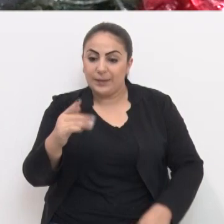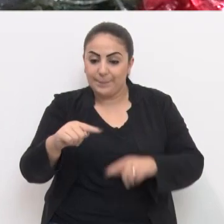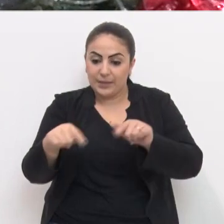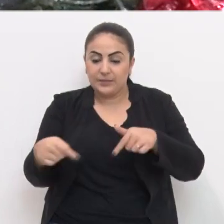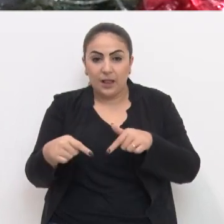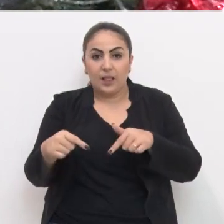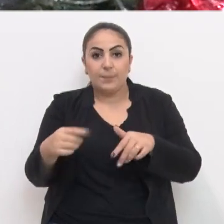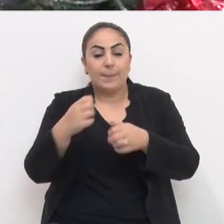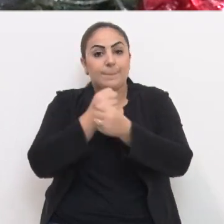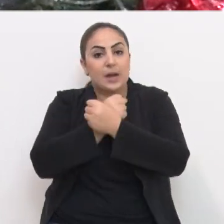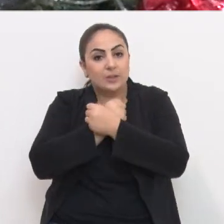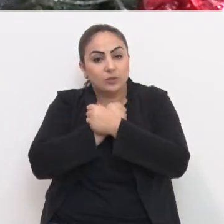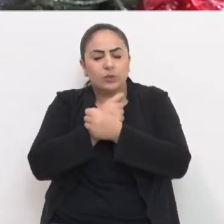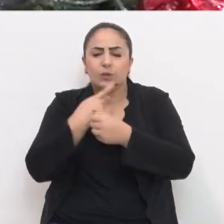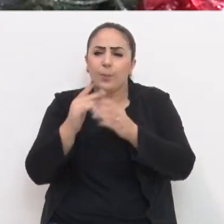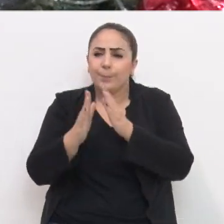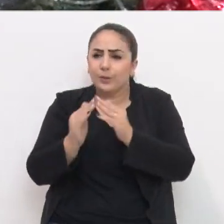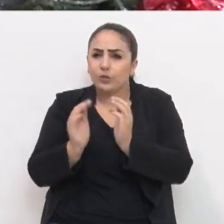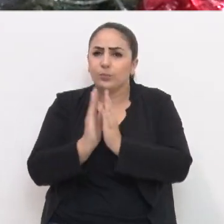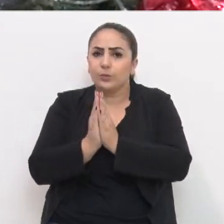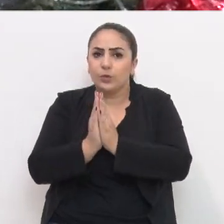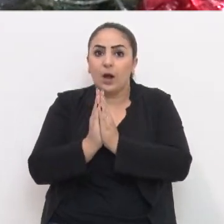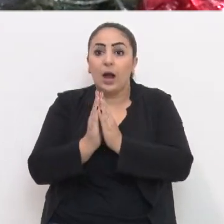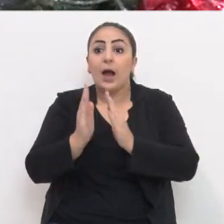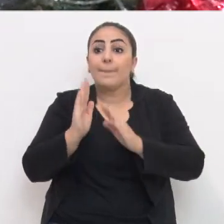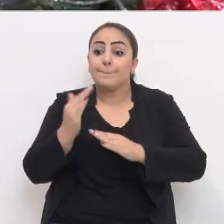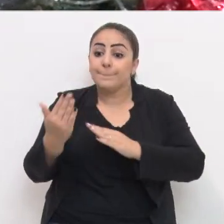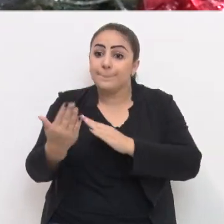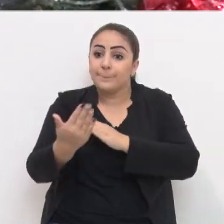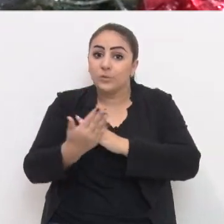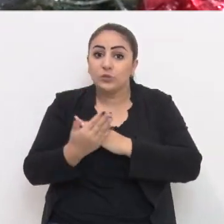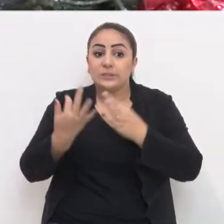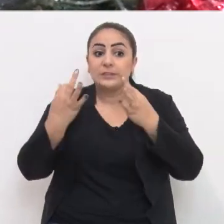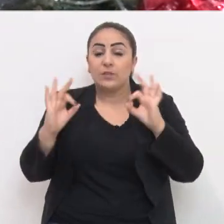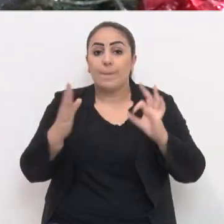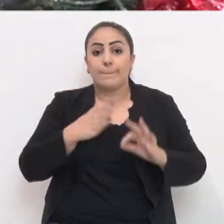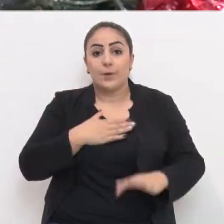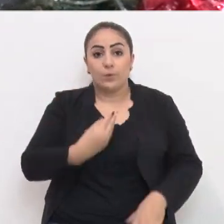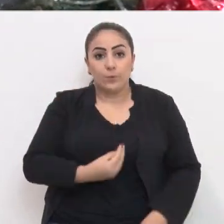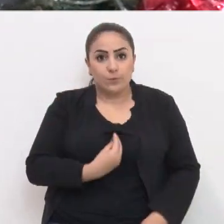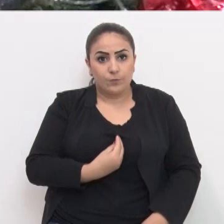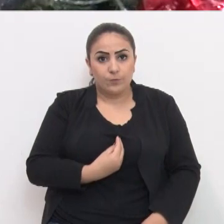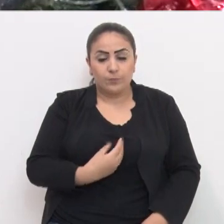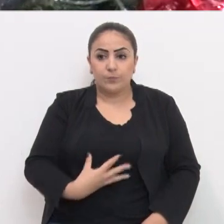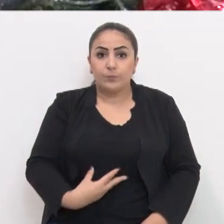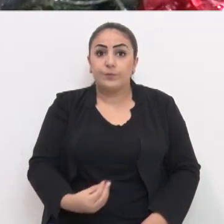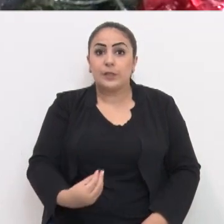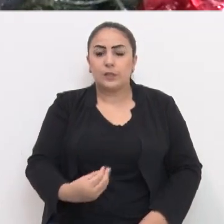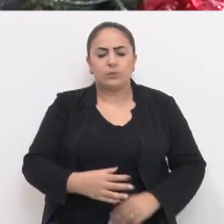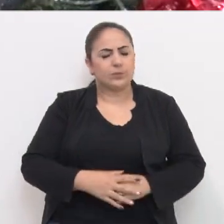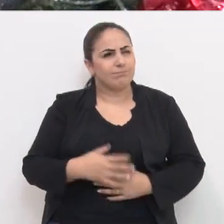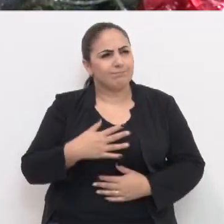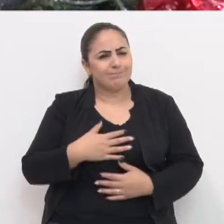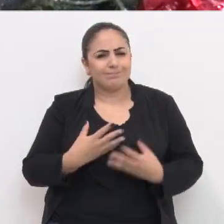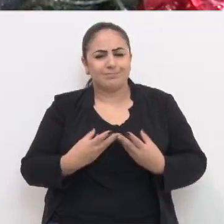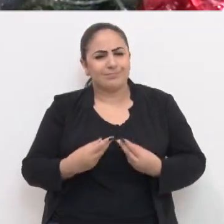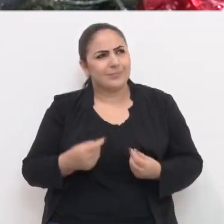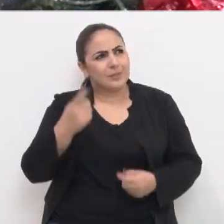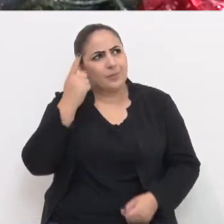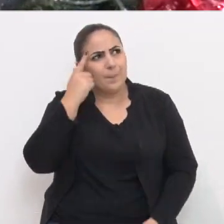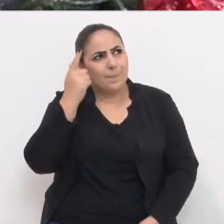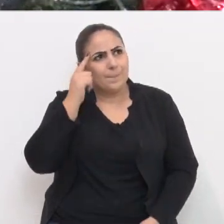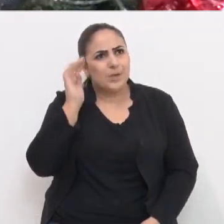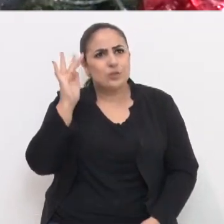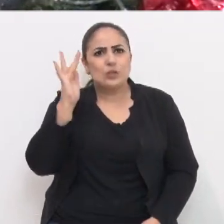e disse que tinha um pedido para me fazer e que era para ajudar a salvar o filho. E eu fiquei muito sensibilizada, eu fiquei sem